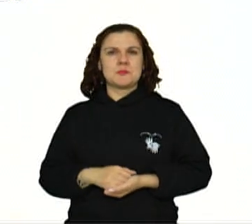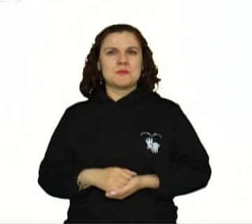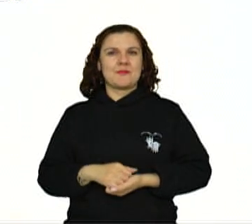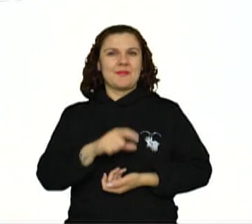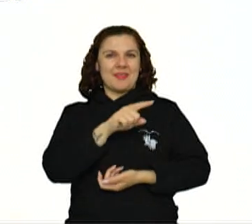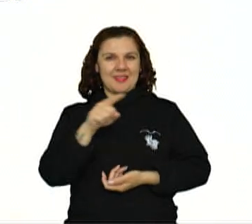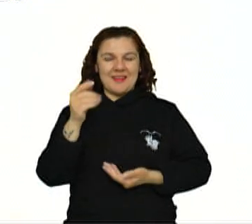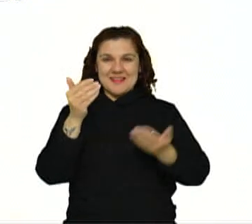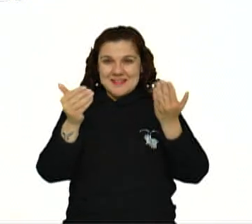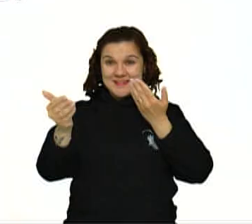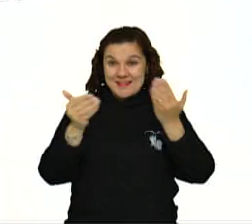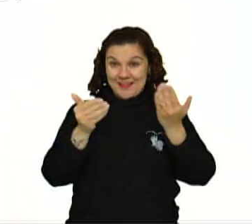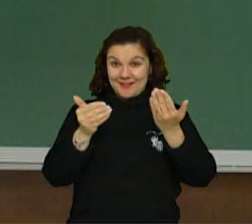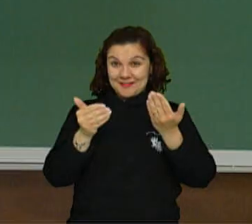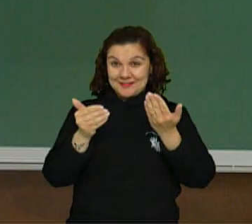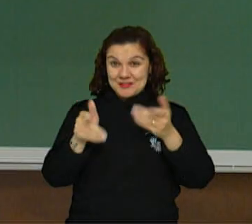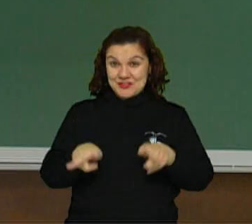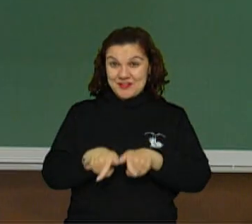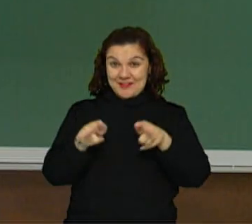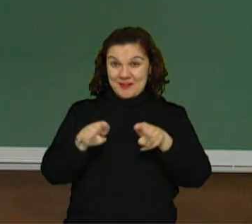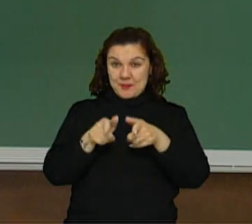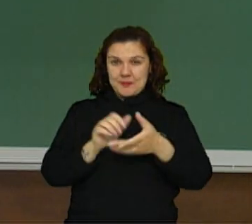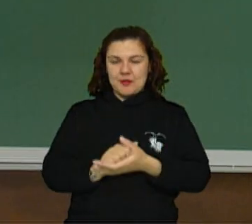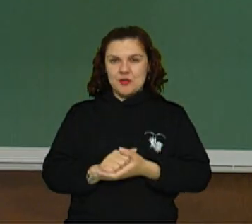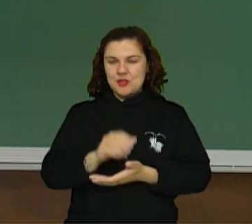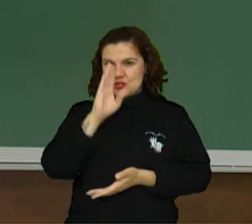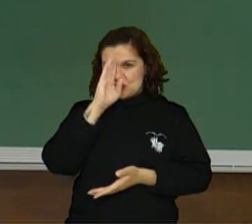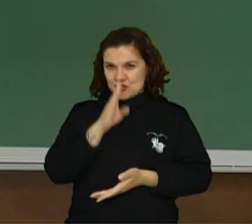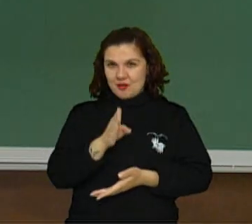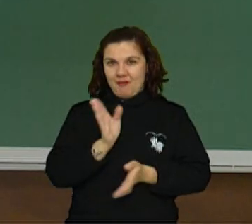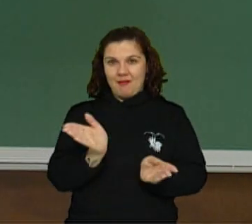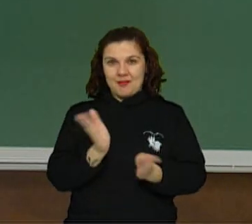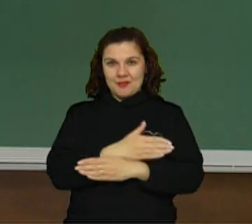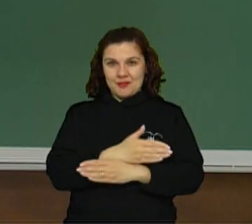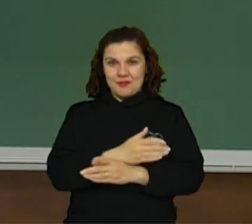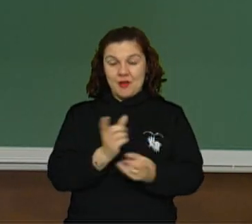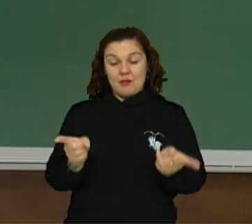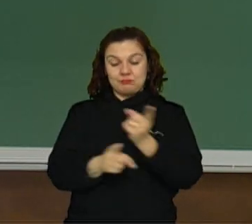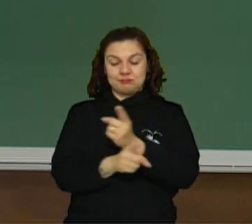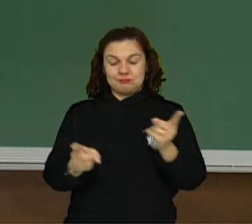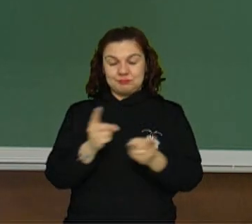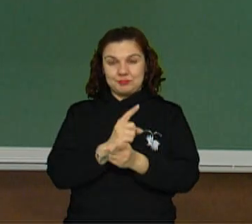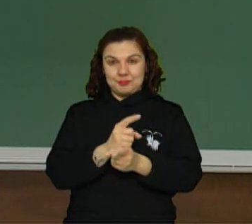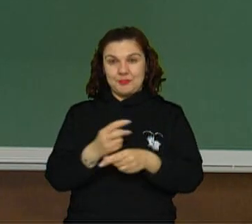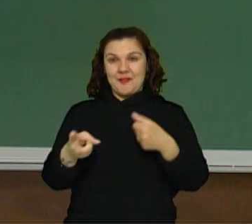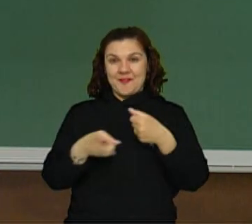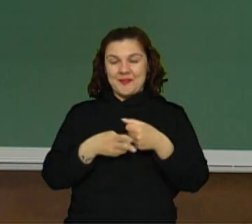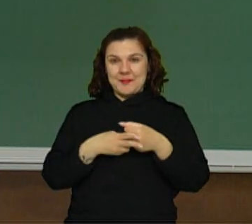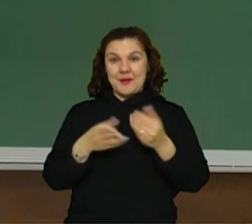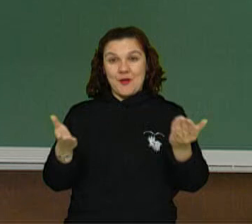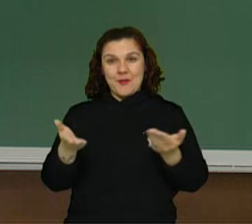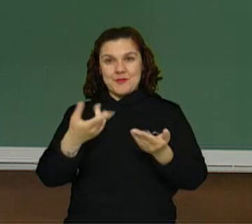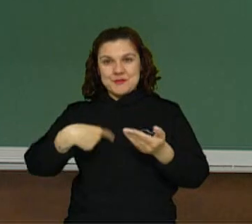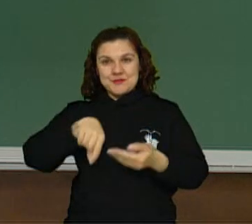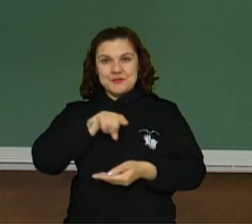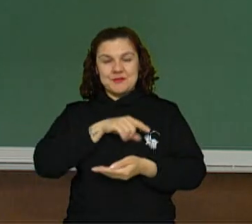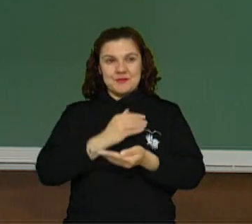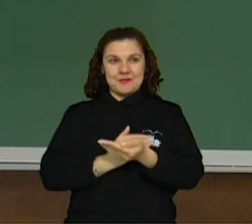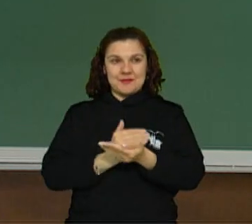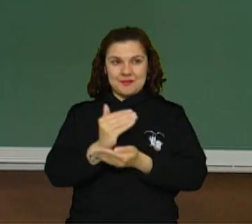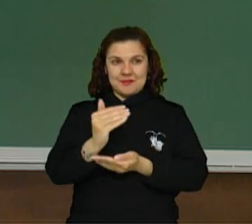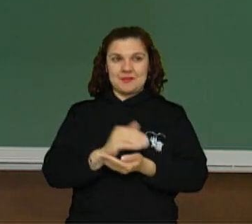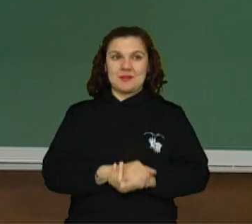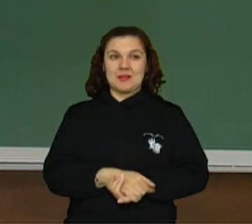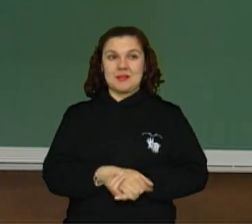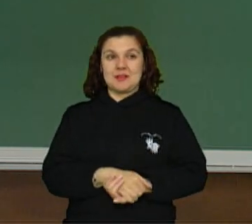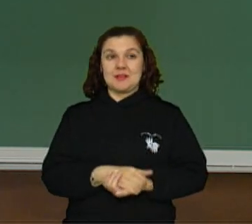de análise sintática? Lembra lá o objeto direto, indireto, transitividade verbal? Então vamos verificar aqui, estamos no